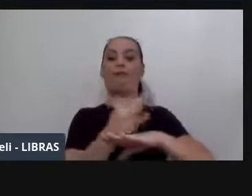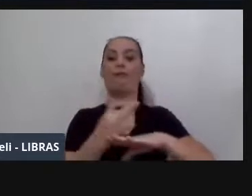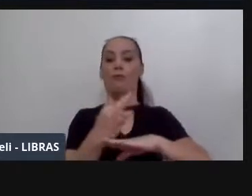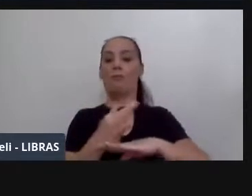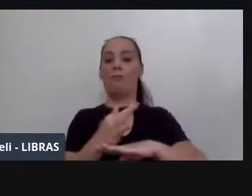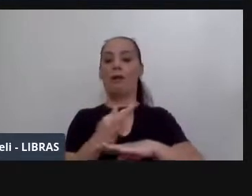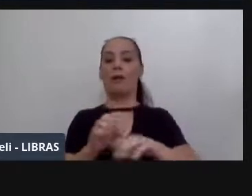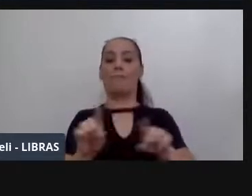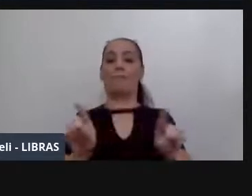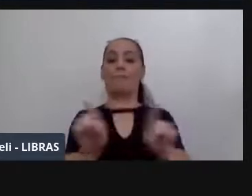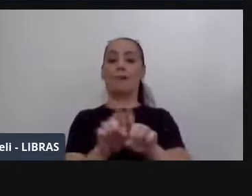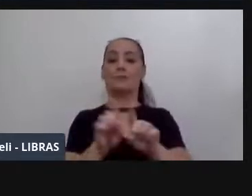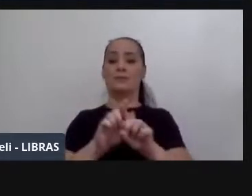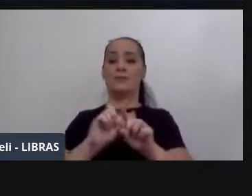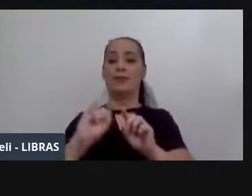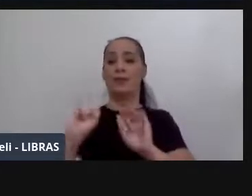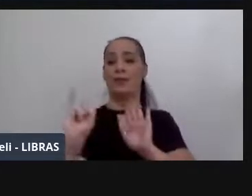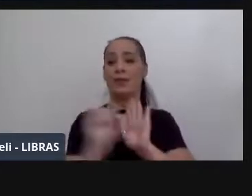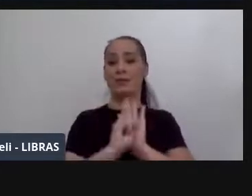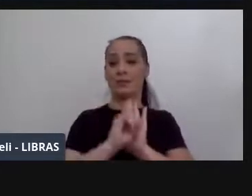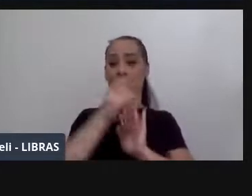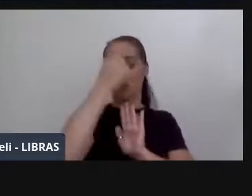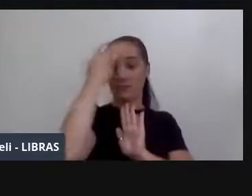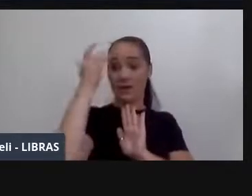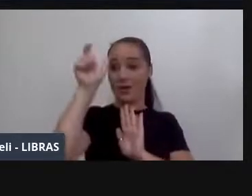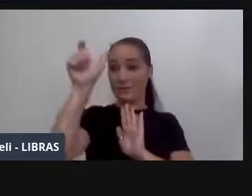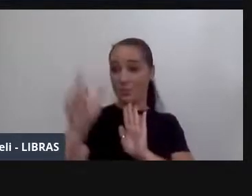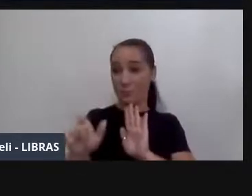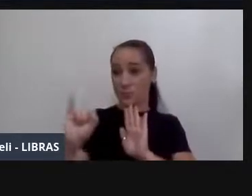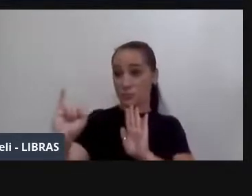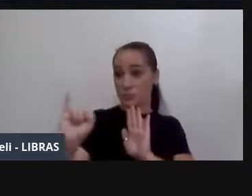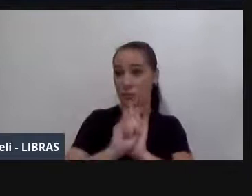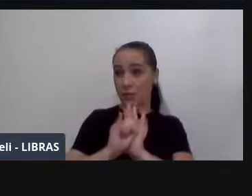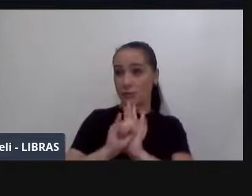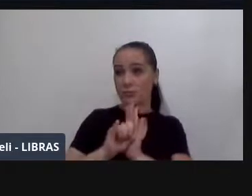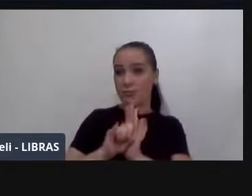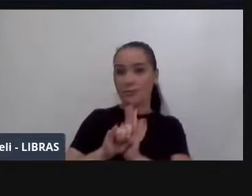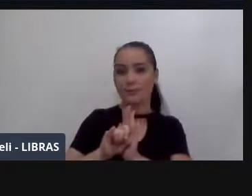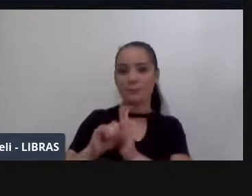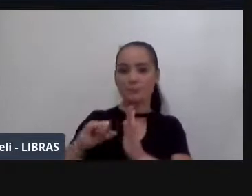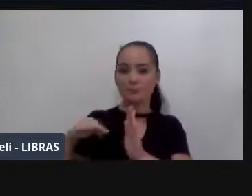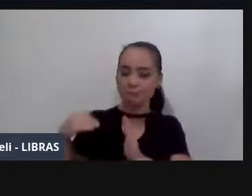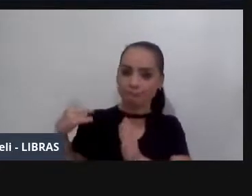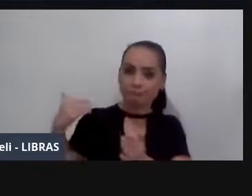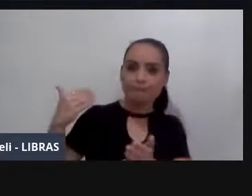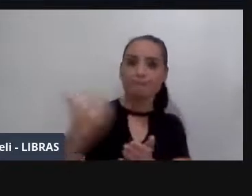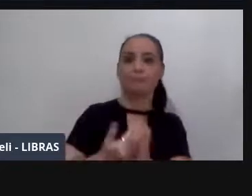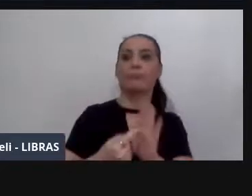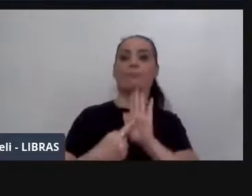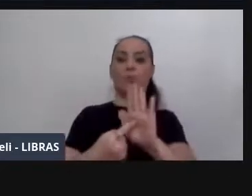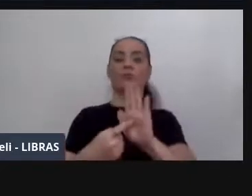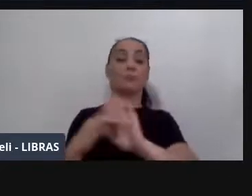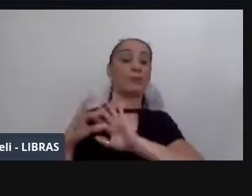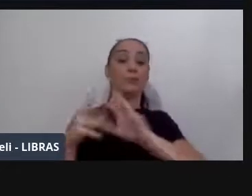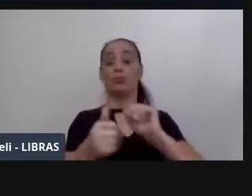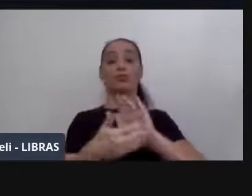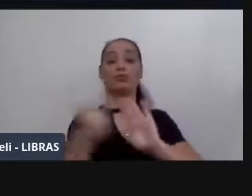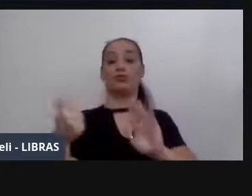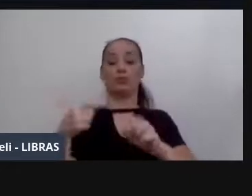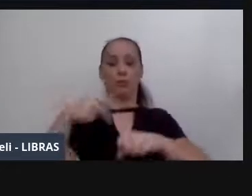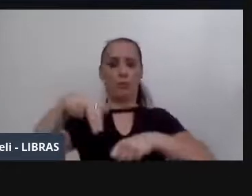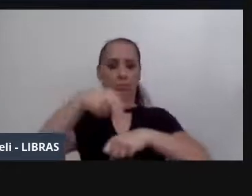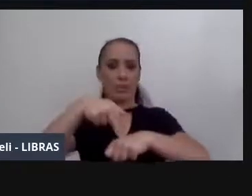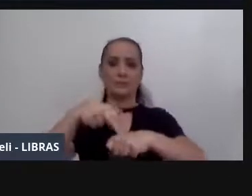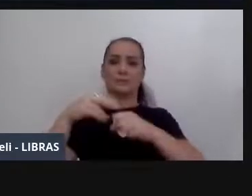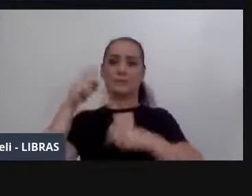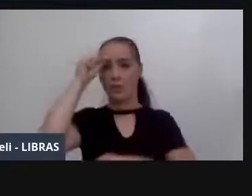parte da identidade dessa pessoa, principalmente quando a gente fala de refugiados, onde tudo foi tirado, a nação, a cultura, a casa, familiares,